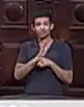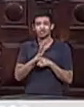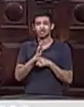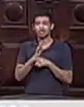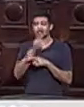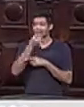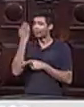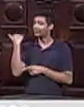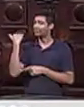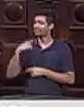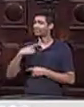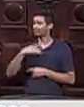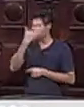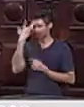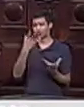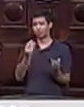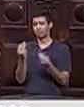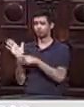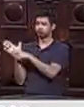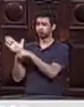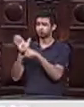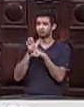rede, sabedora de que